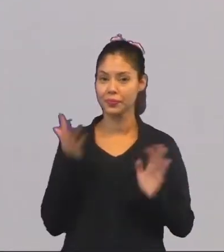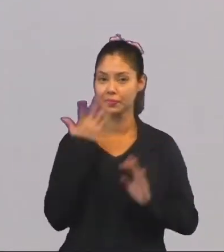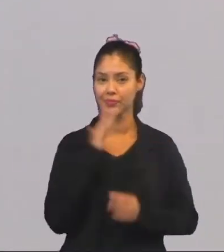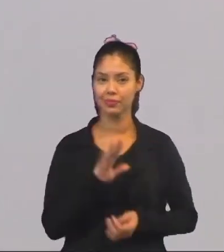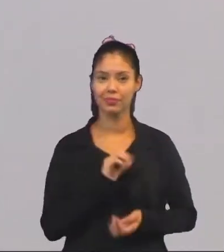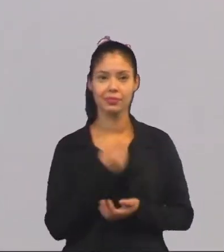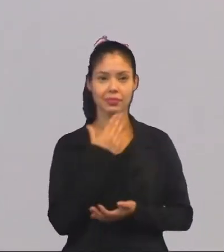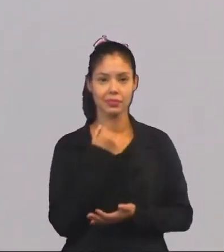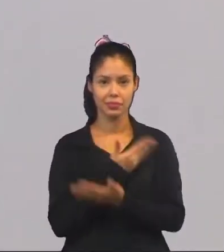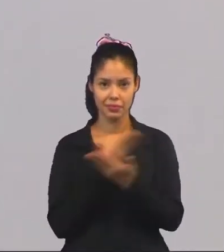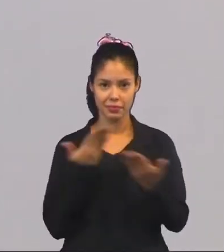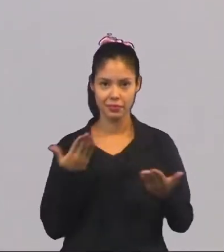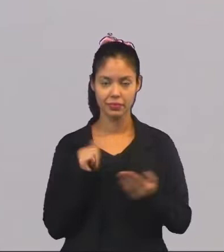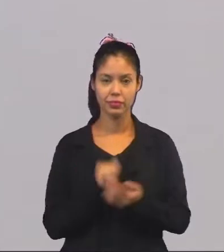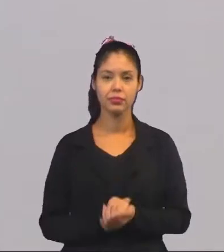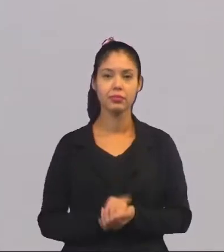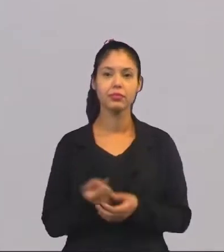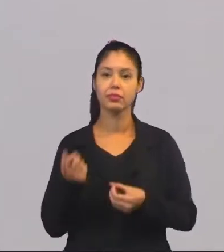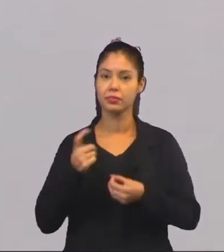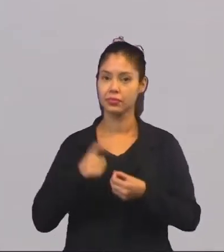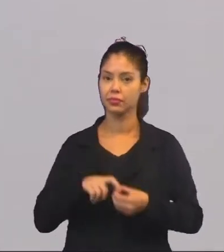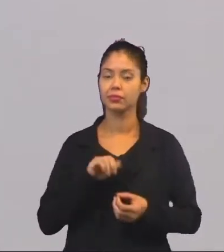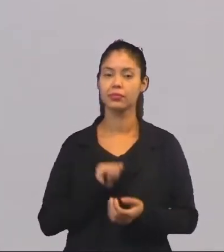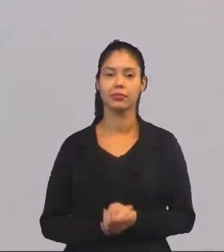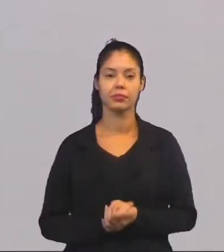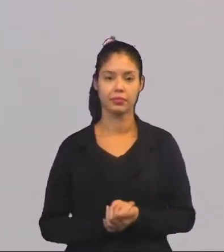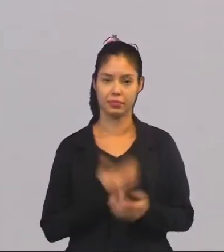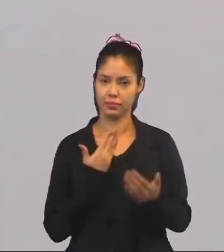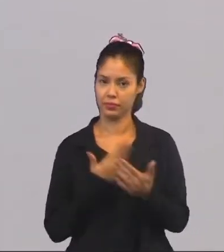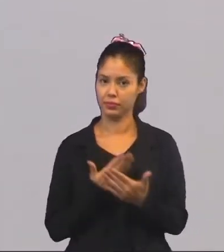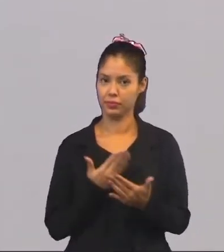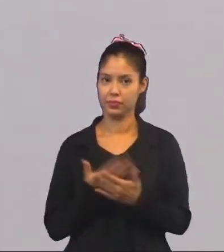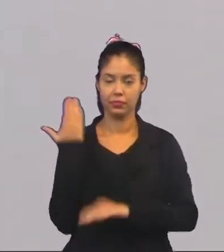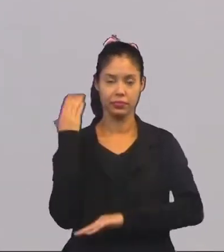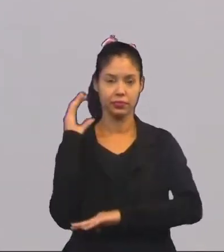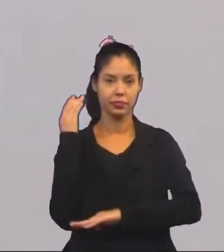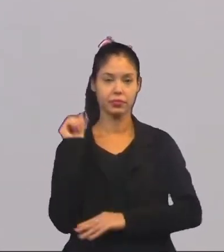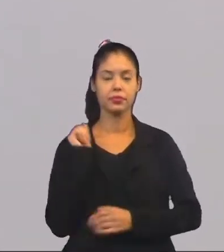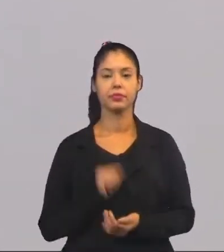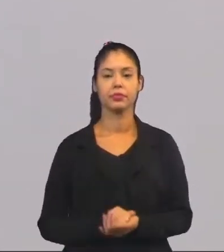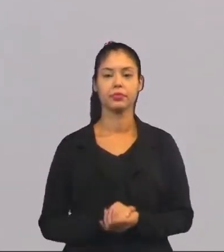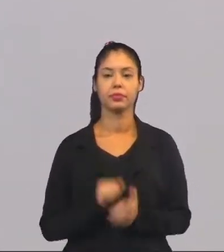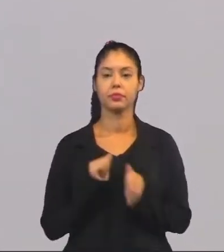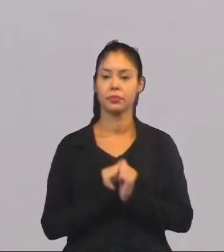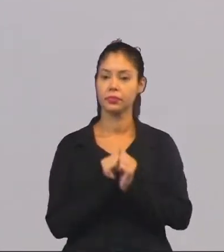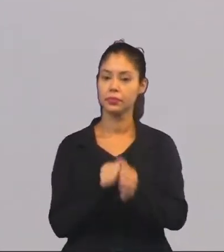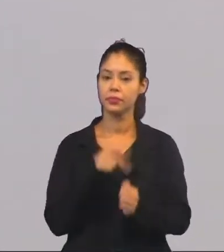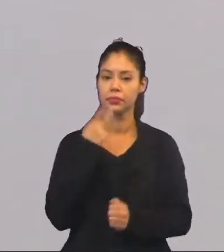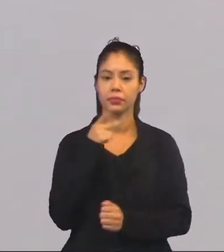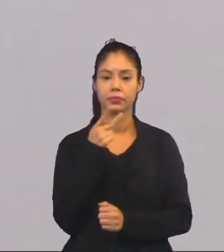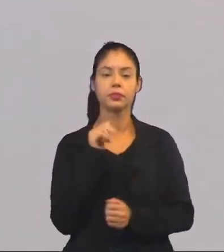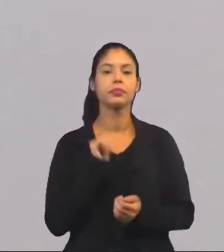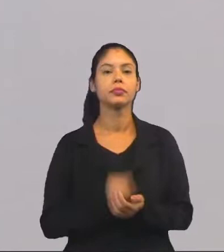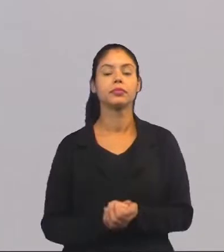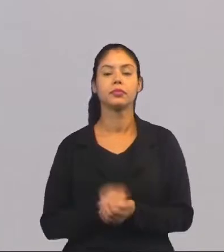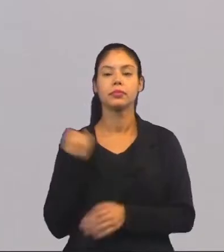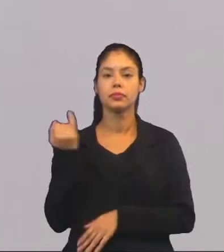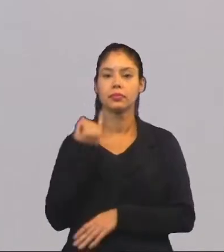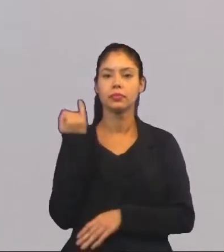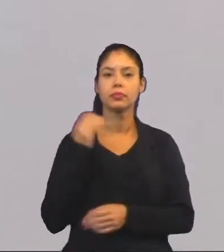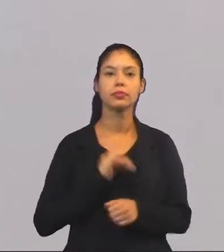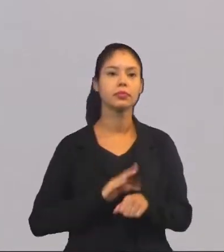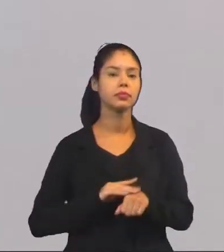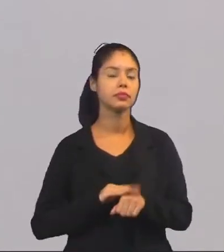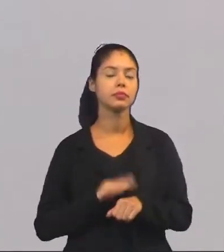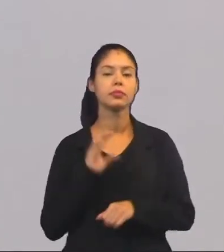Olá, crianças, tudo bem com vocês? Estamos de volta para a nossa aula de ciências e estamos falando sobre as principais